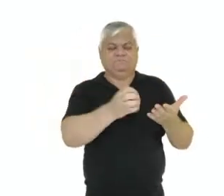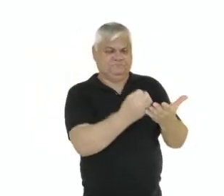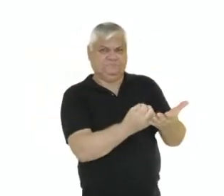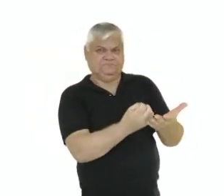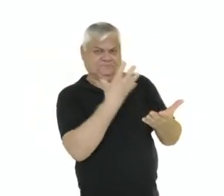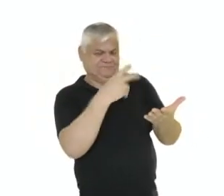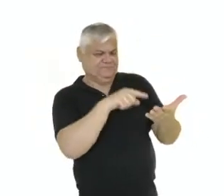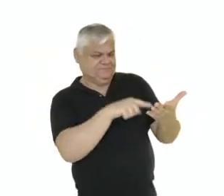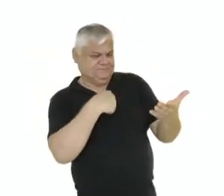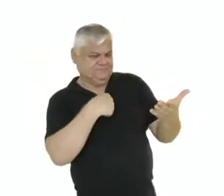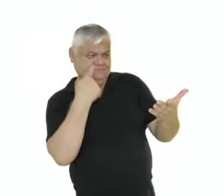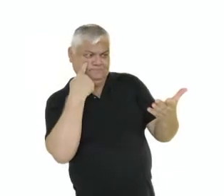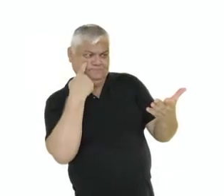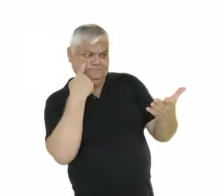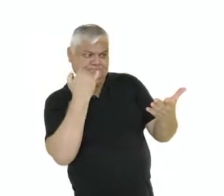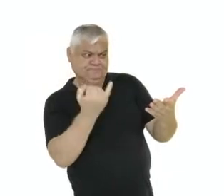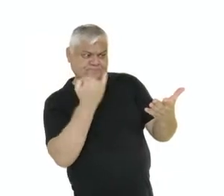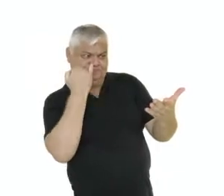tome algumas